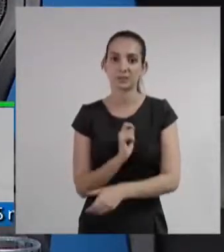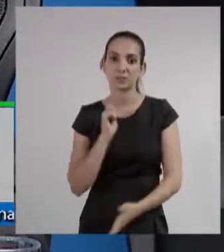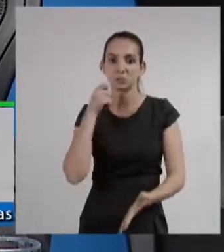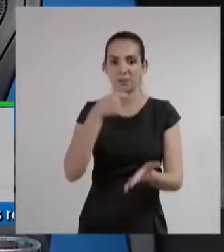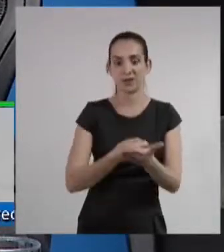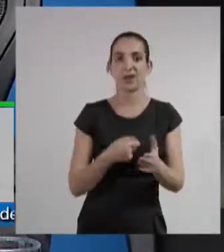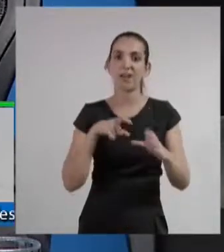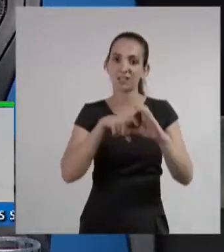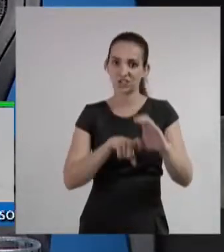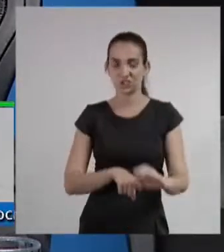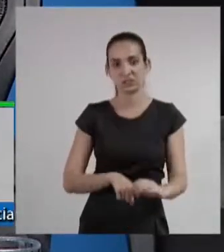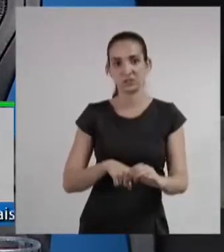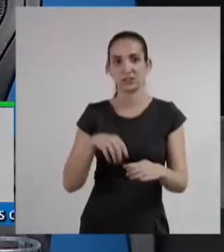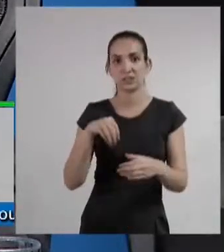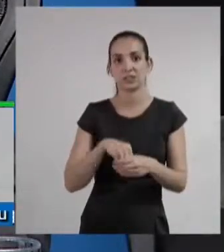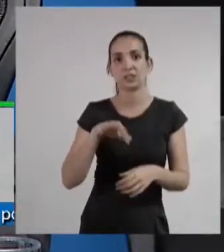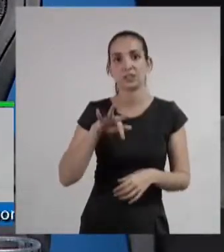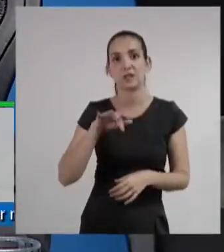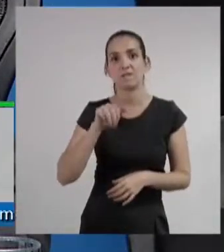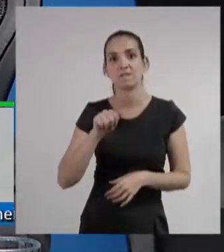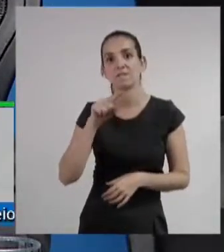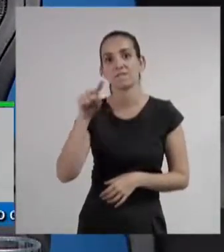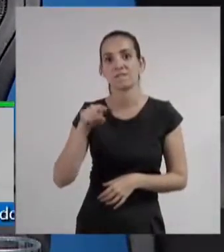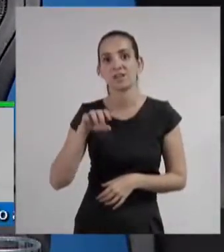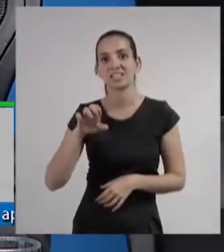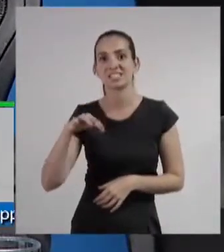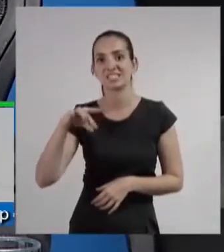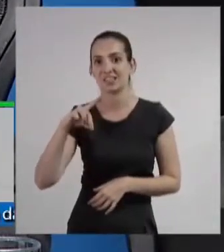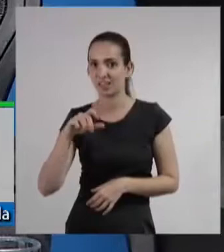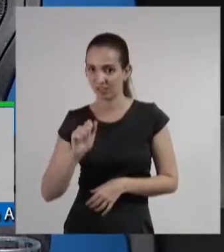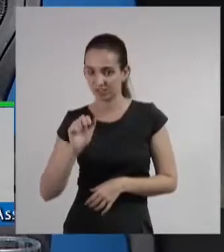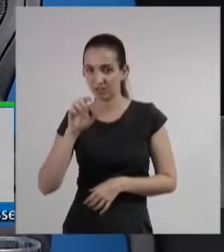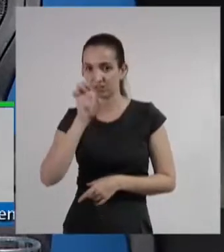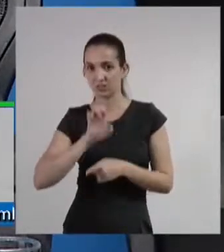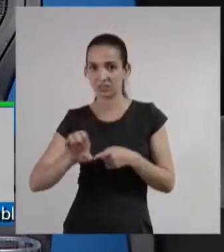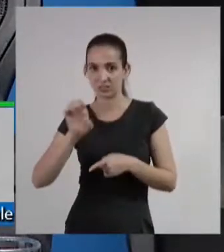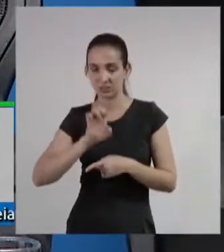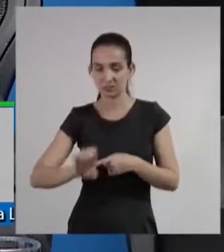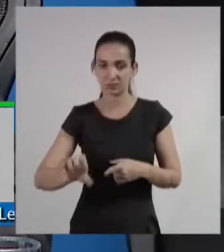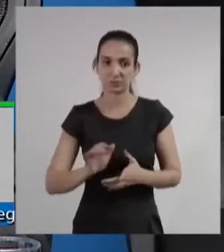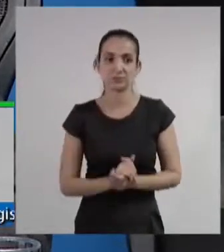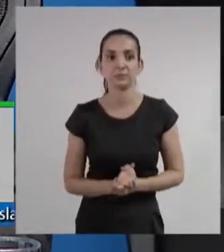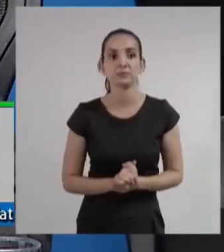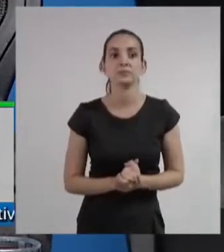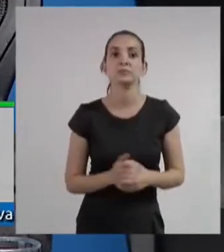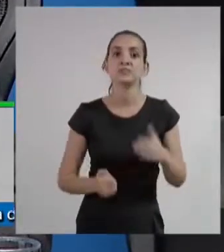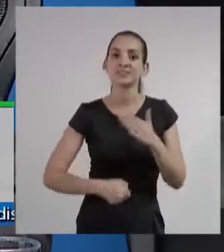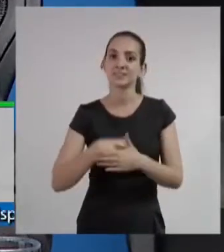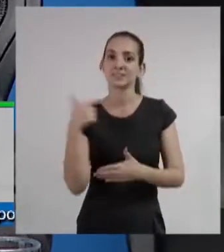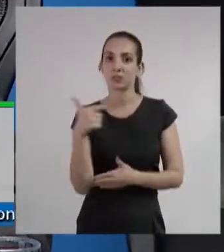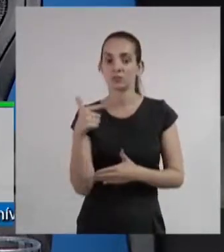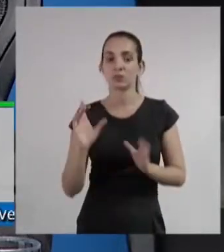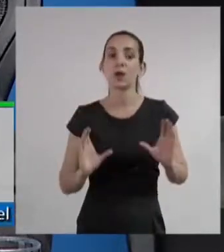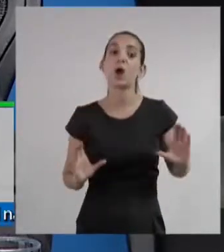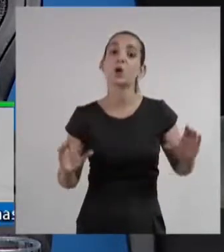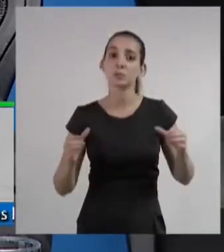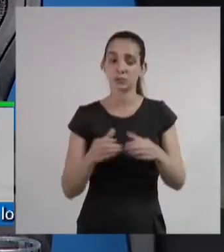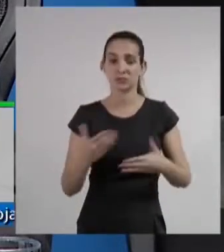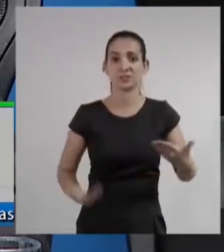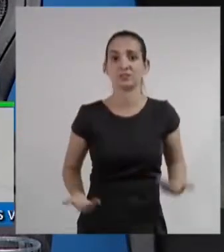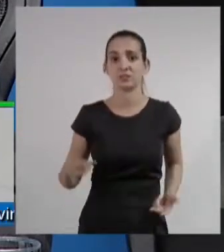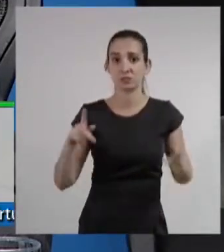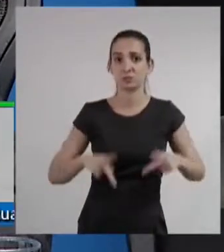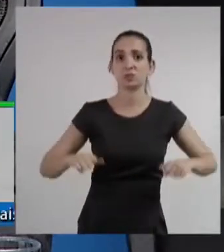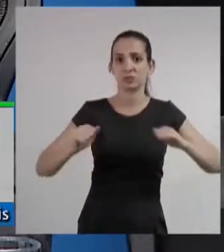pagamento de débitos para com a Fazenda Pública Estadual. Está em segunda, Comissão de Serviços Públicos,